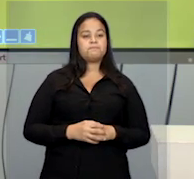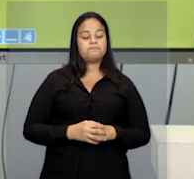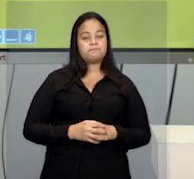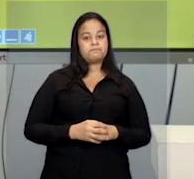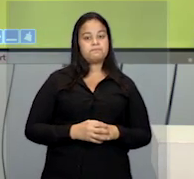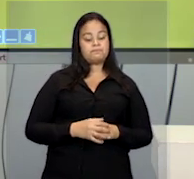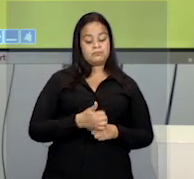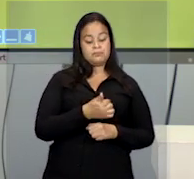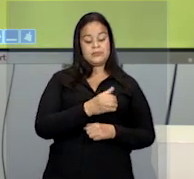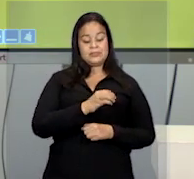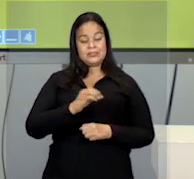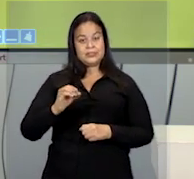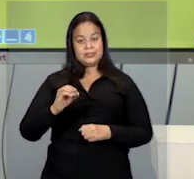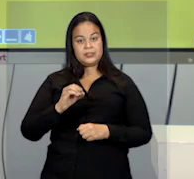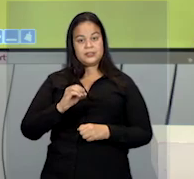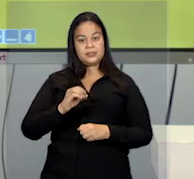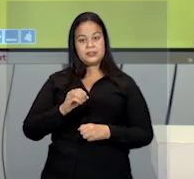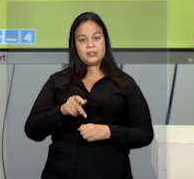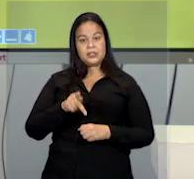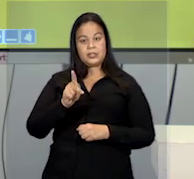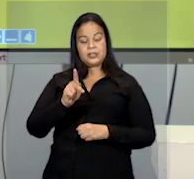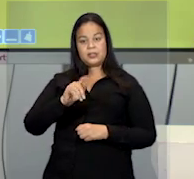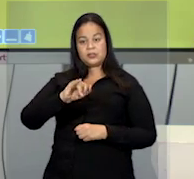100 kJ.